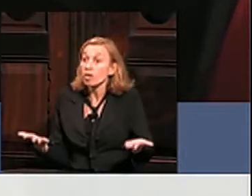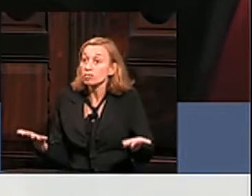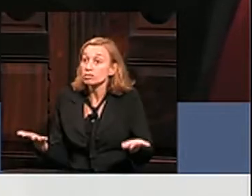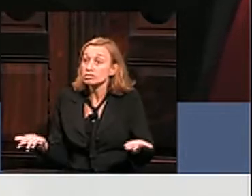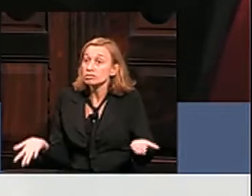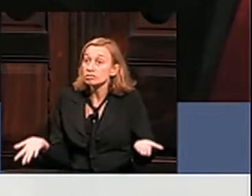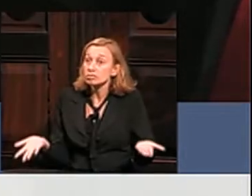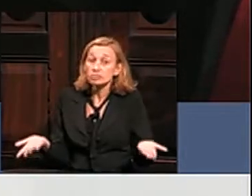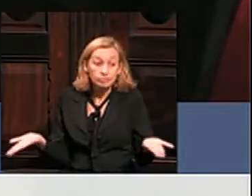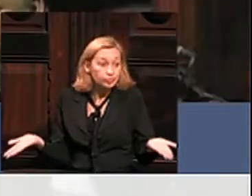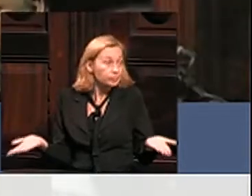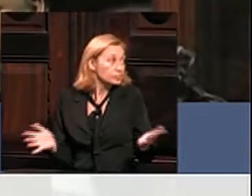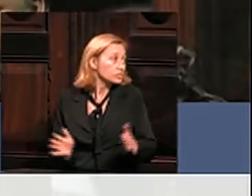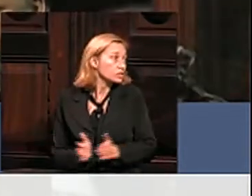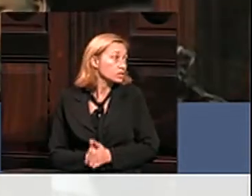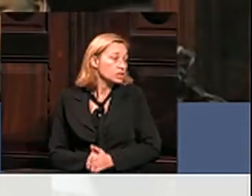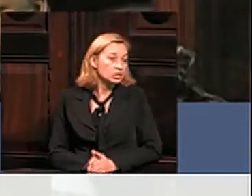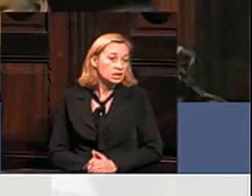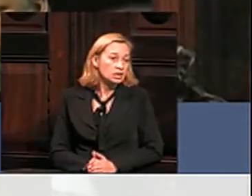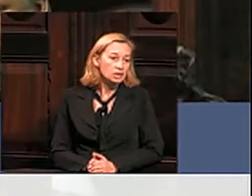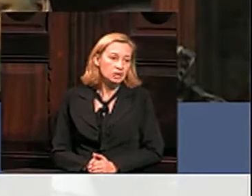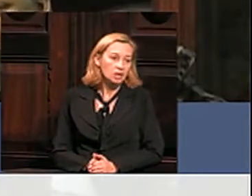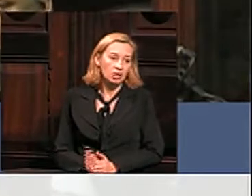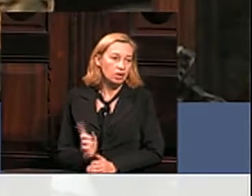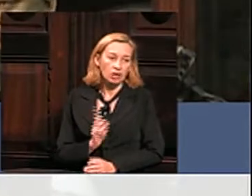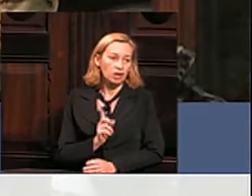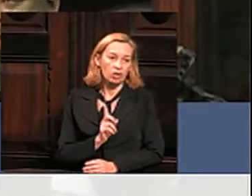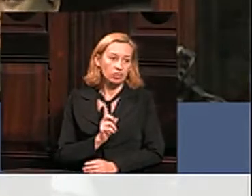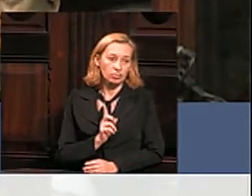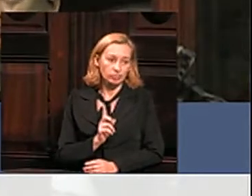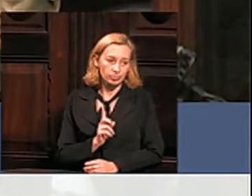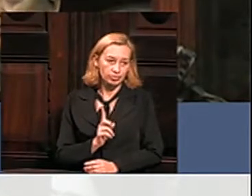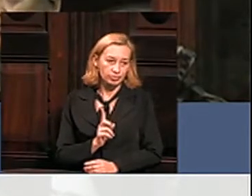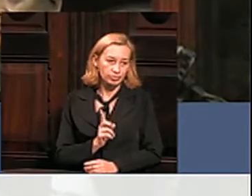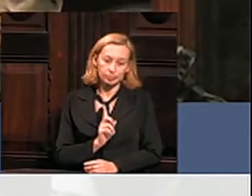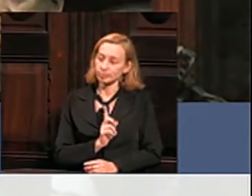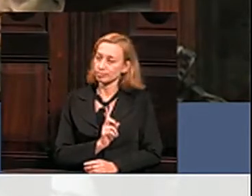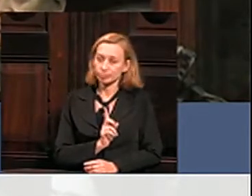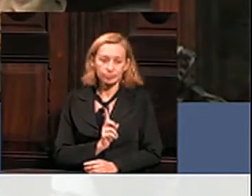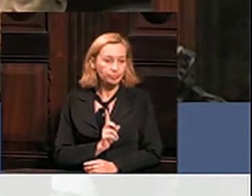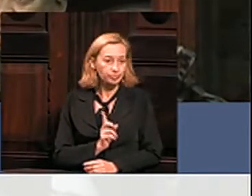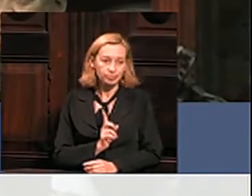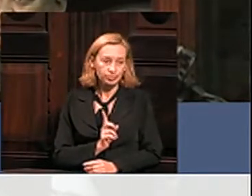Rejeitado o destaque. Rejeitado o destaque, então verificação.